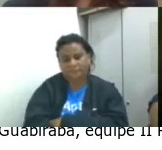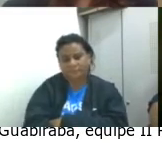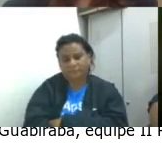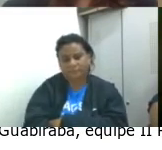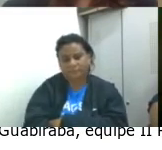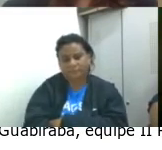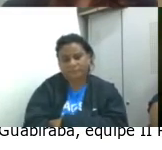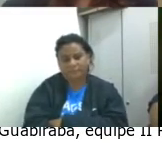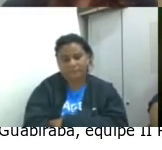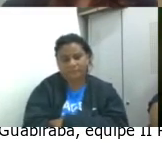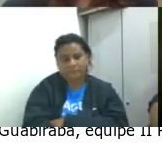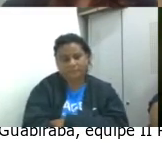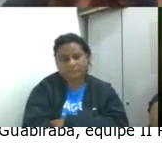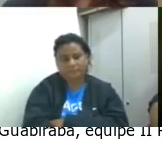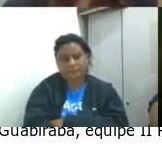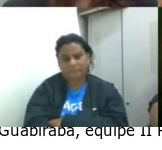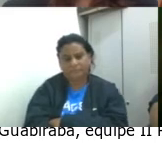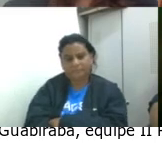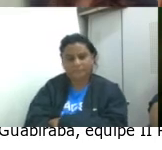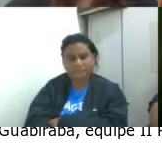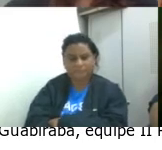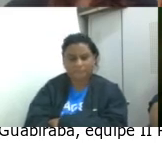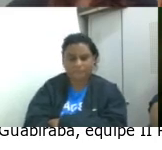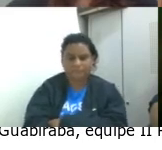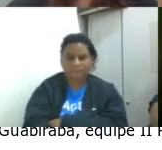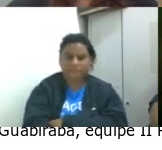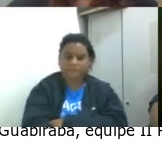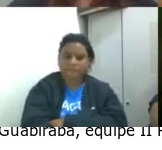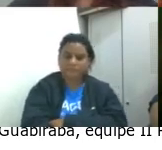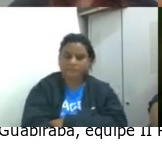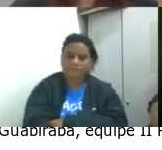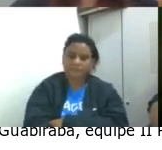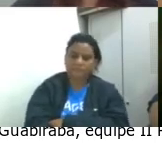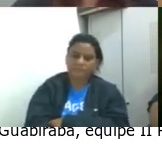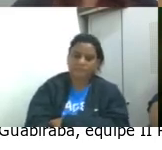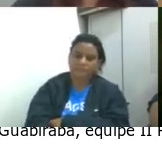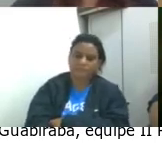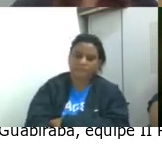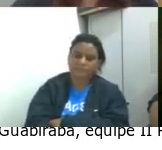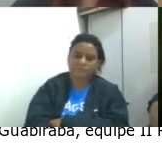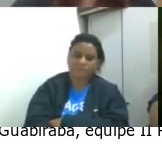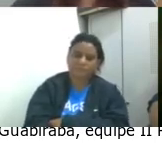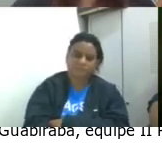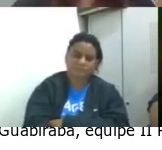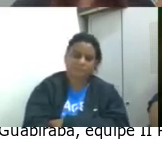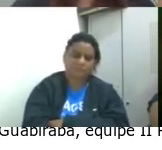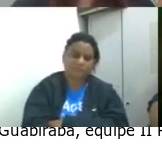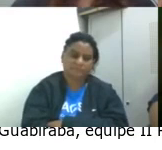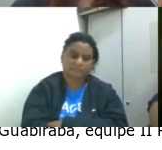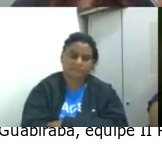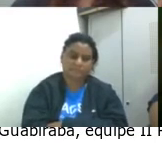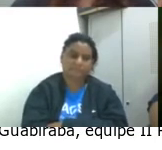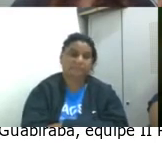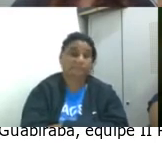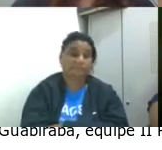dia aquela família está de um jeito outro dia ela está se apresentando de outra forma a dinâmica familiar muda o filho que antes não usava droga agora